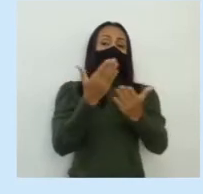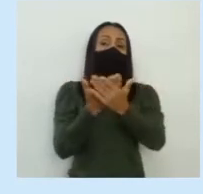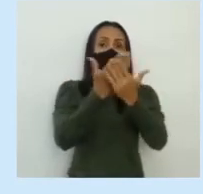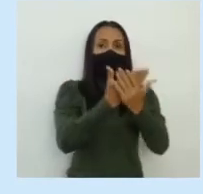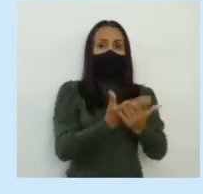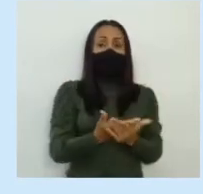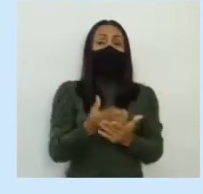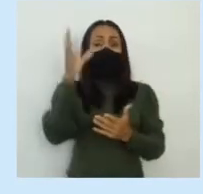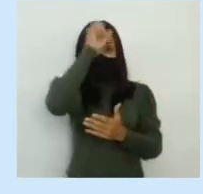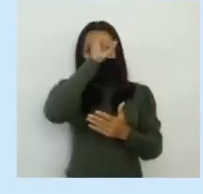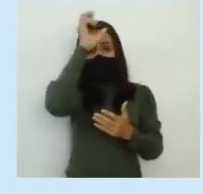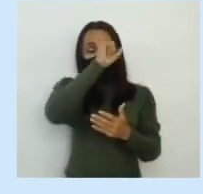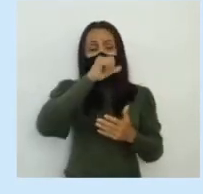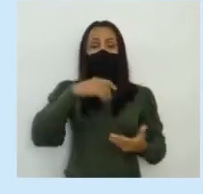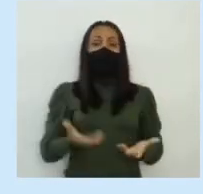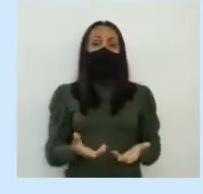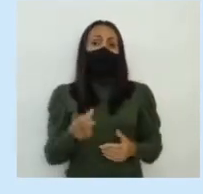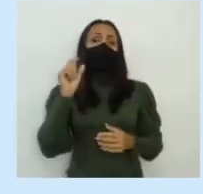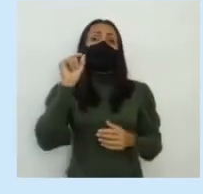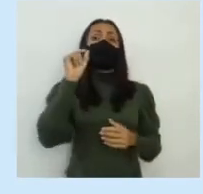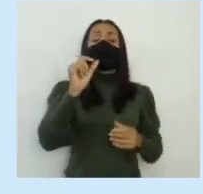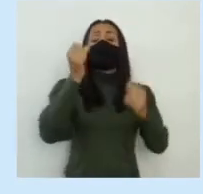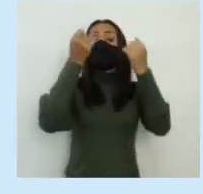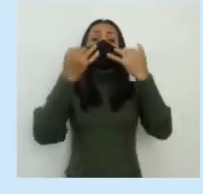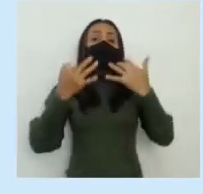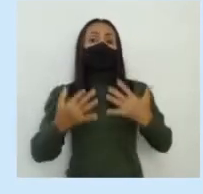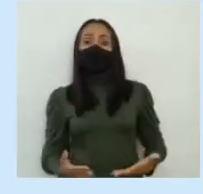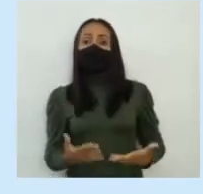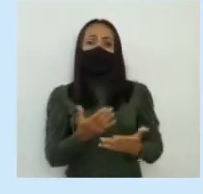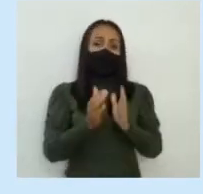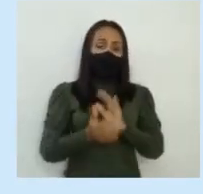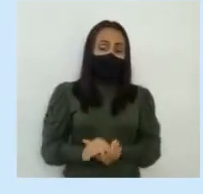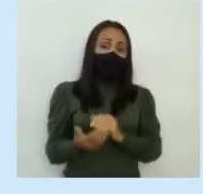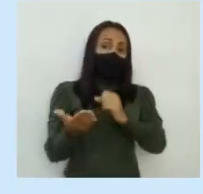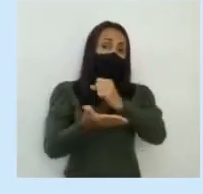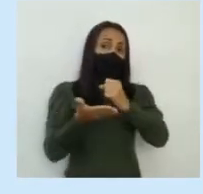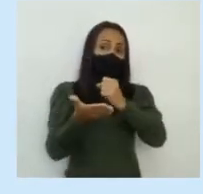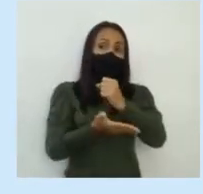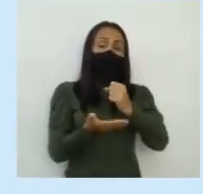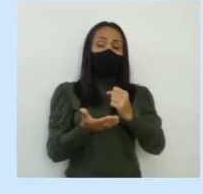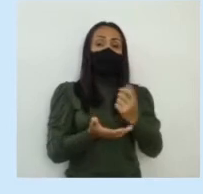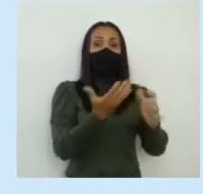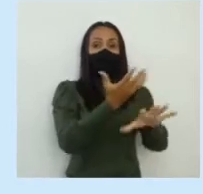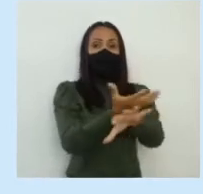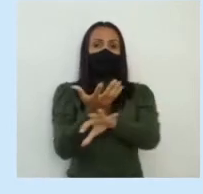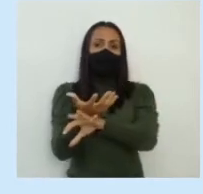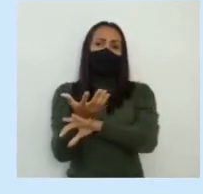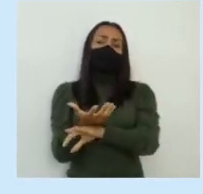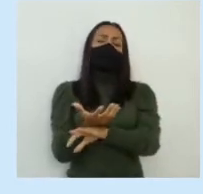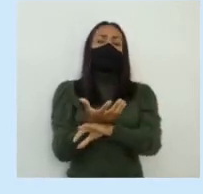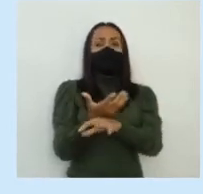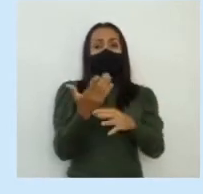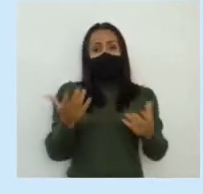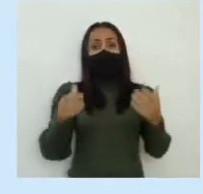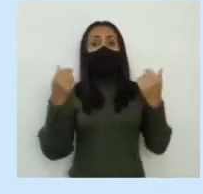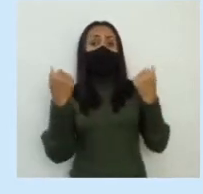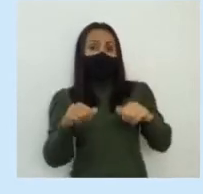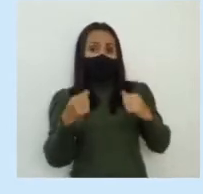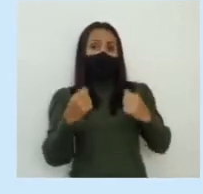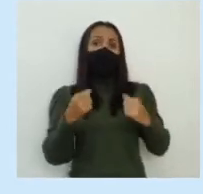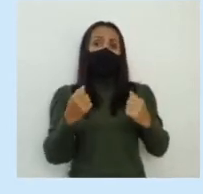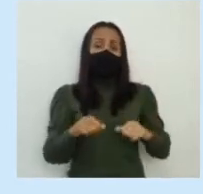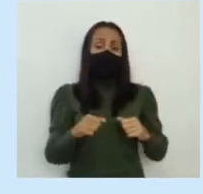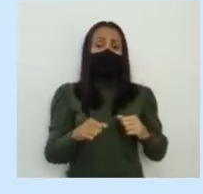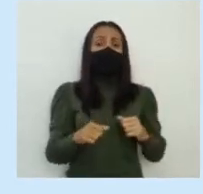e aprenderam muito. Então, o que é que foi falado lá, basicamente, nessa disciplina? A gente precisa levar para